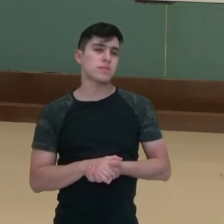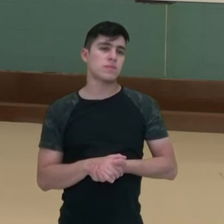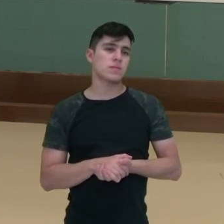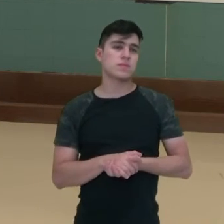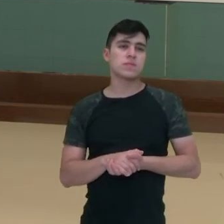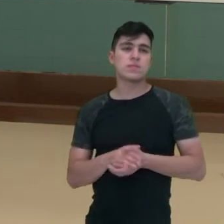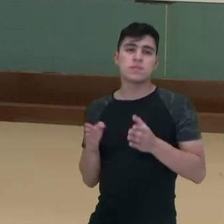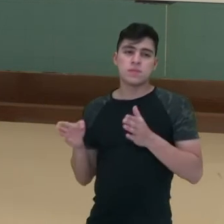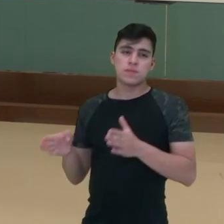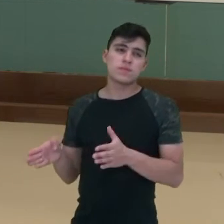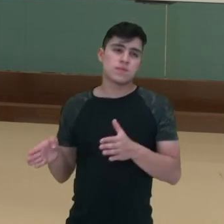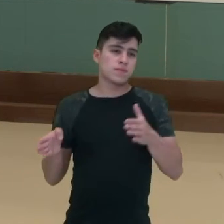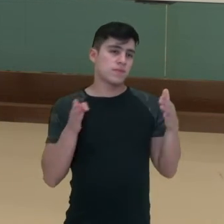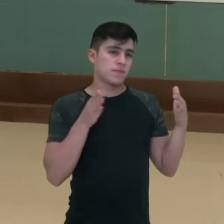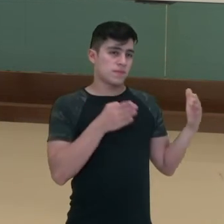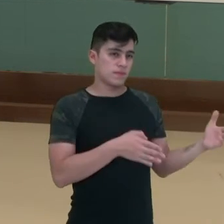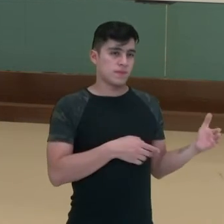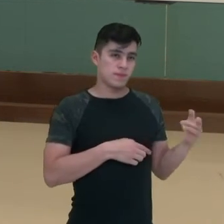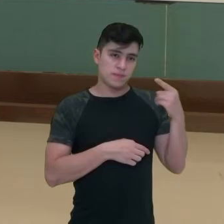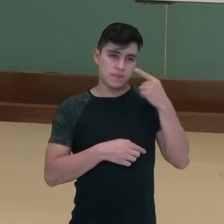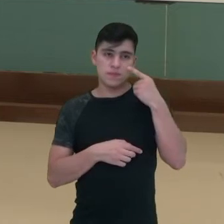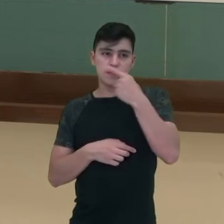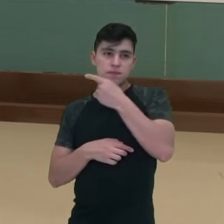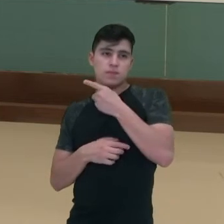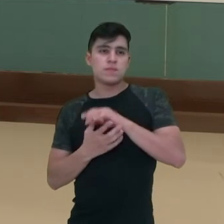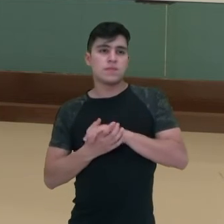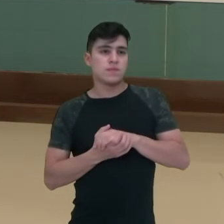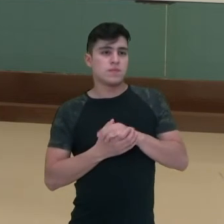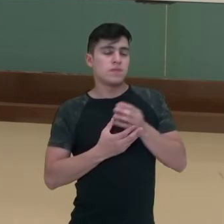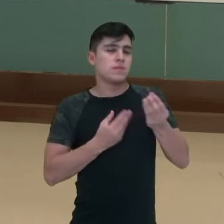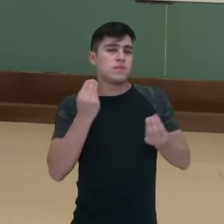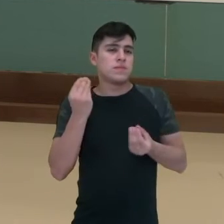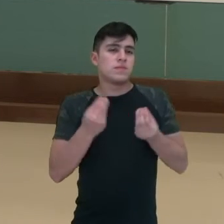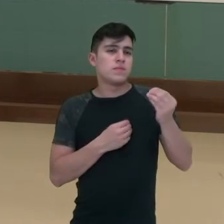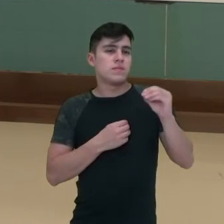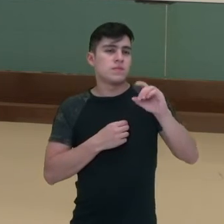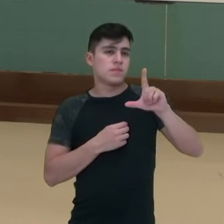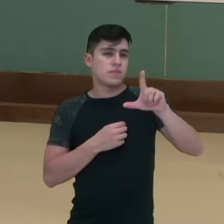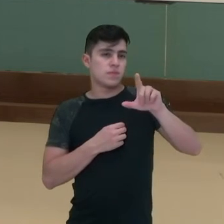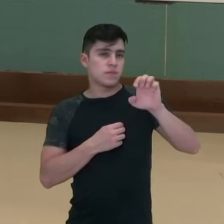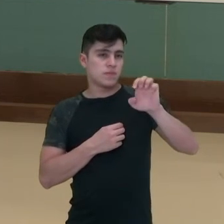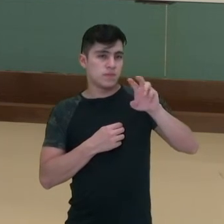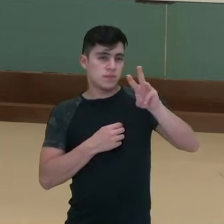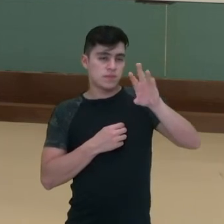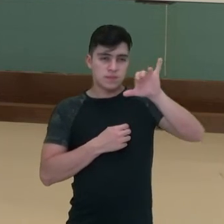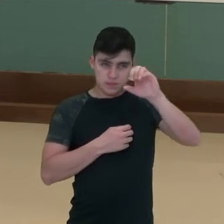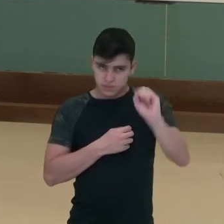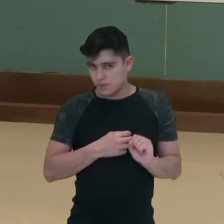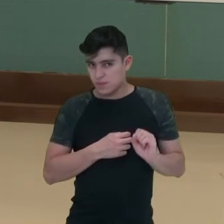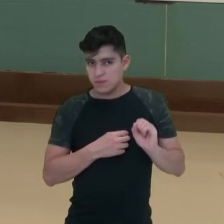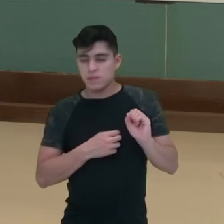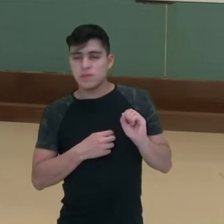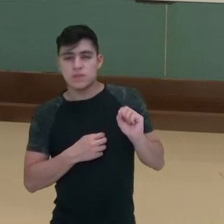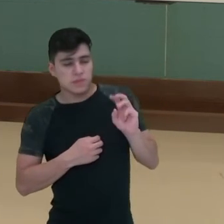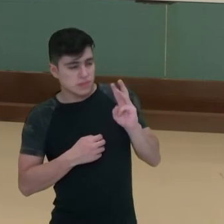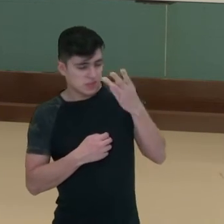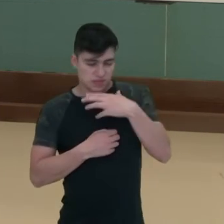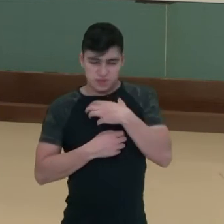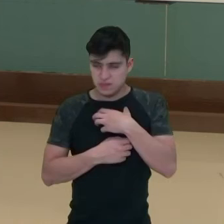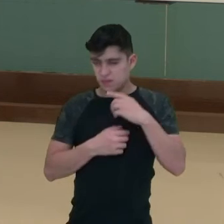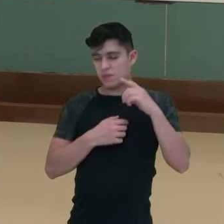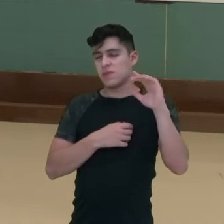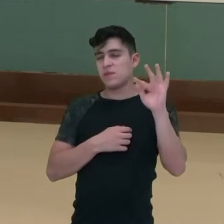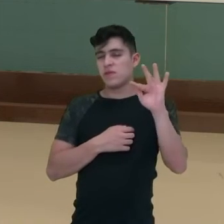fórmula eletrônica de Lewis. A fórmula eletrônica de Lewis, que é o terceiro formato que nós temos